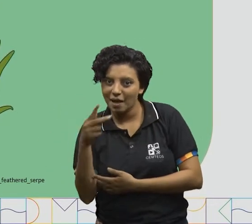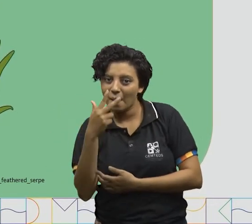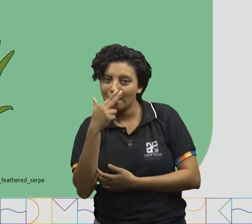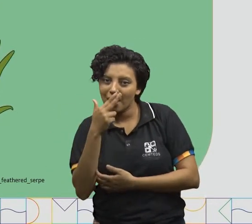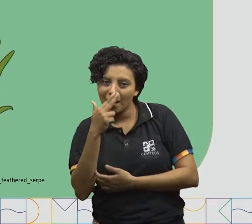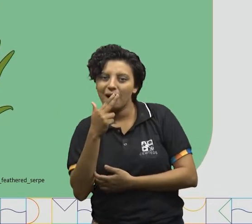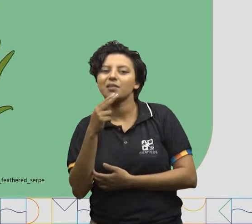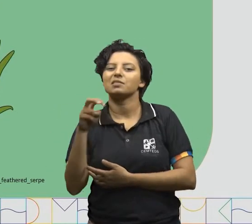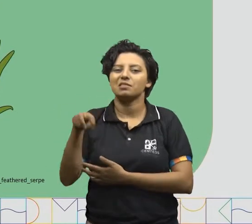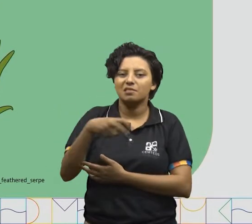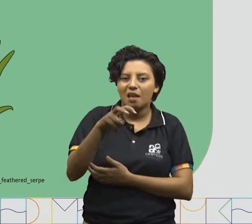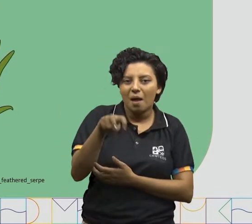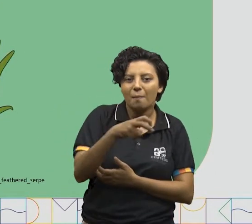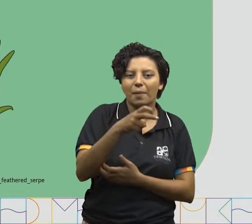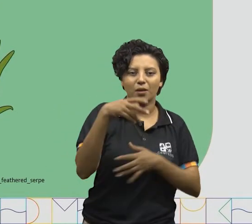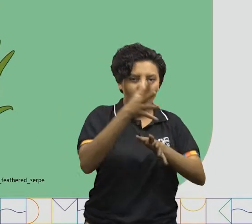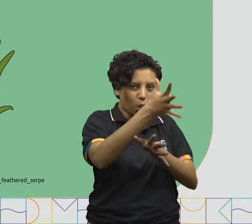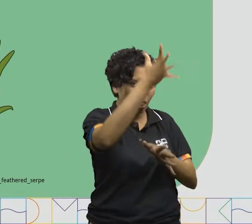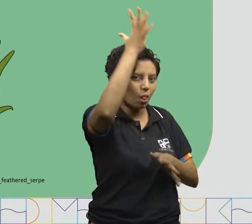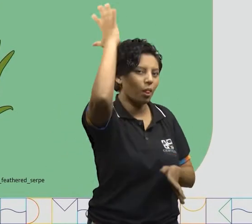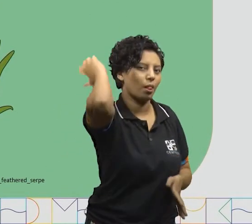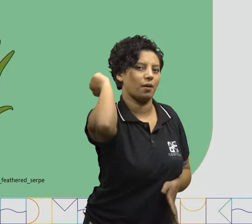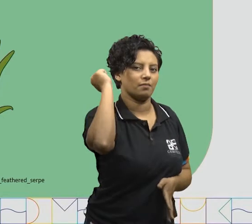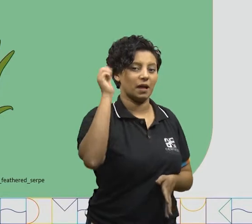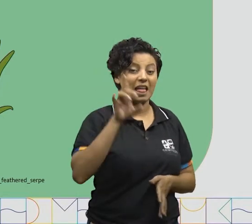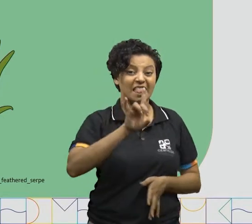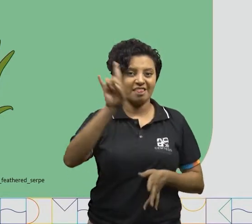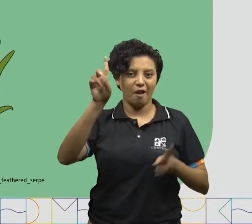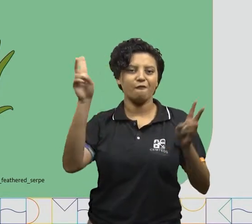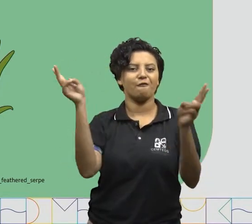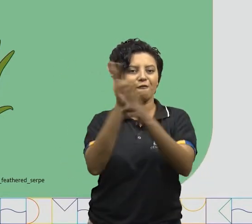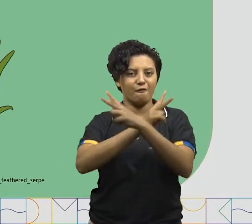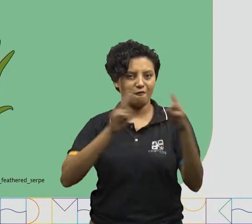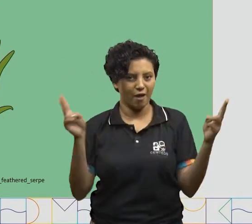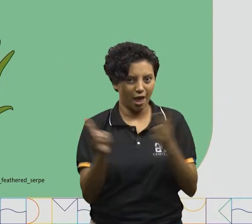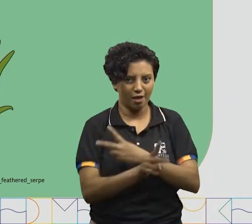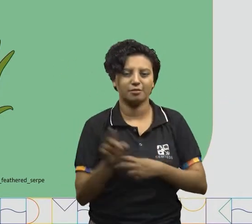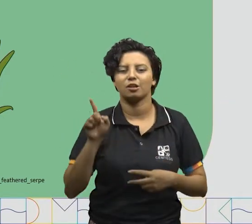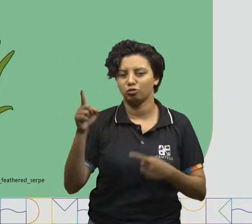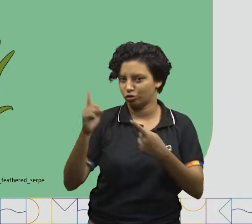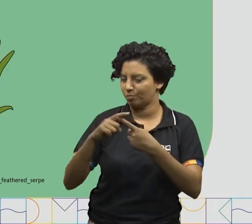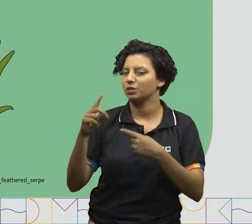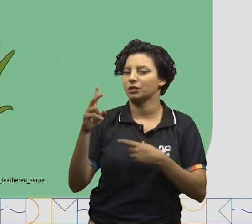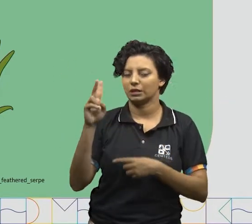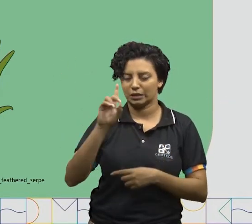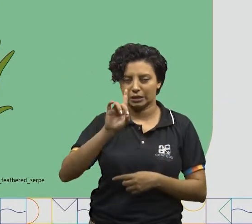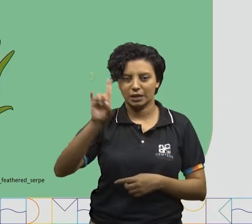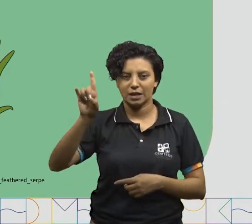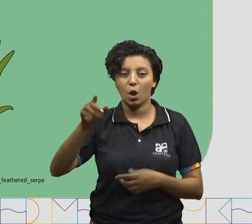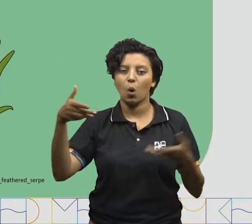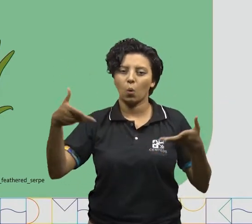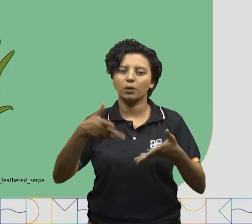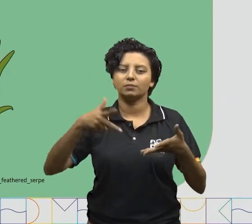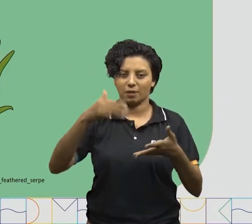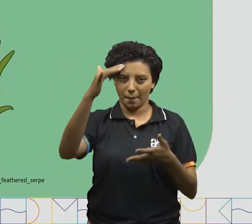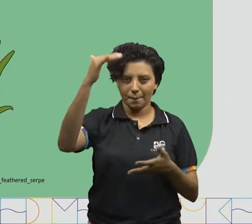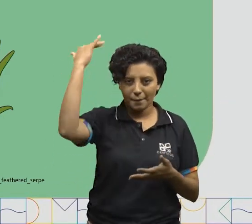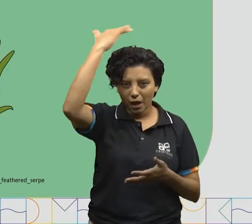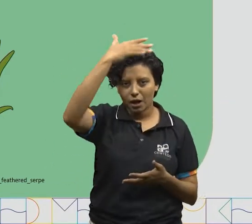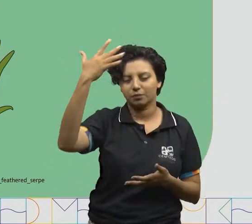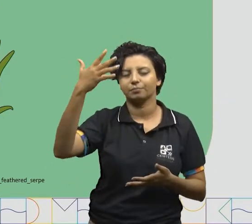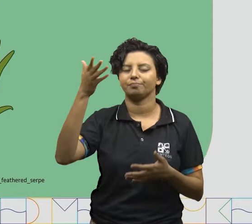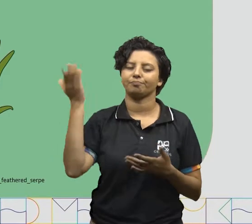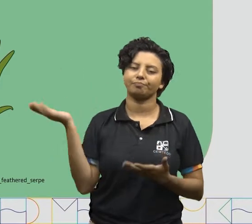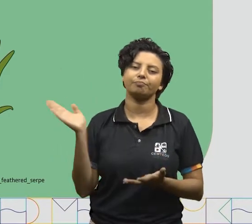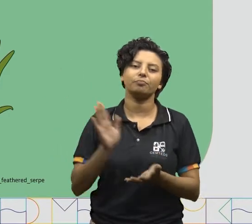serpente emplumada, o deus do vento para os povos astecas, que habitavam a região onde hoje é o México. Era um dos